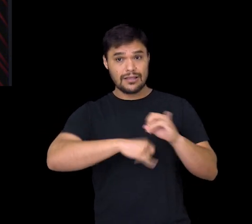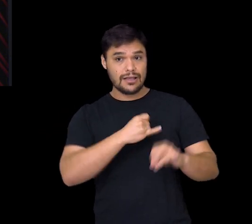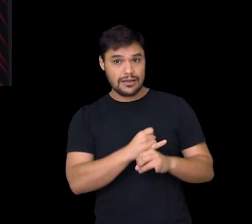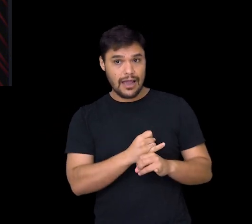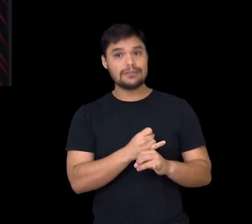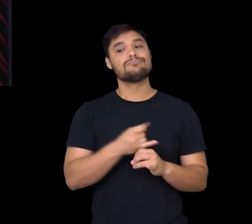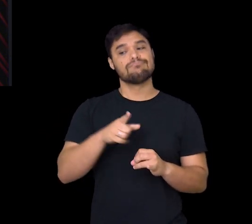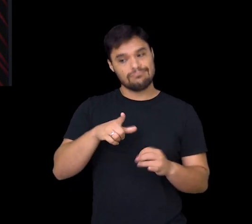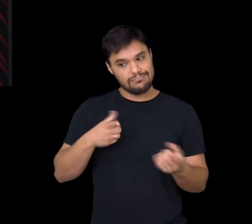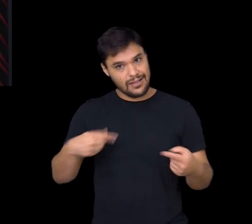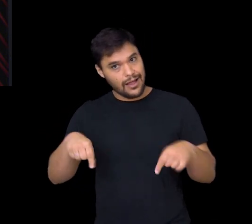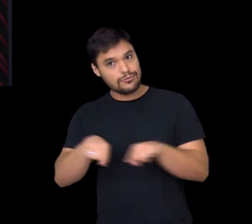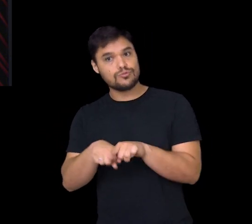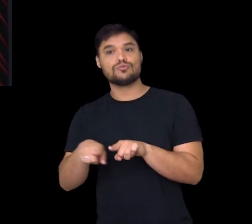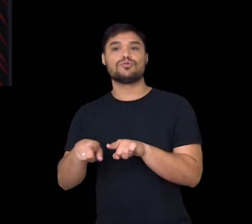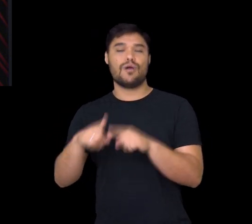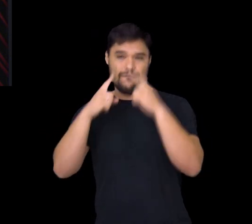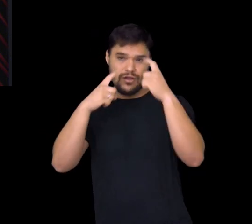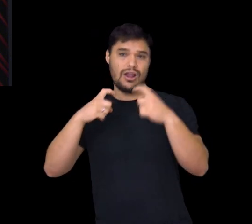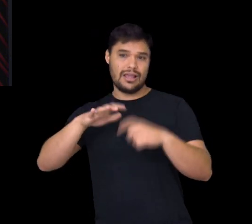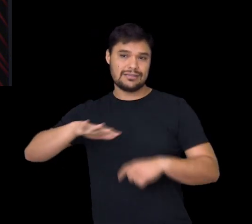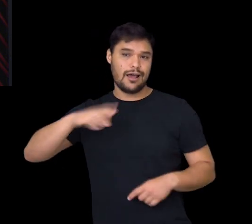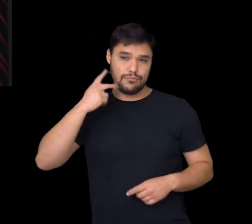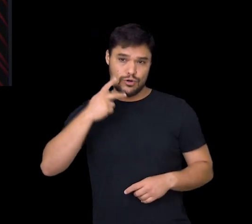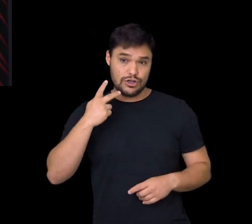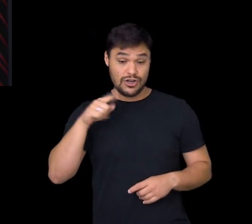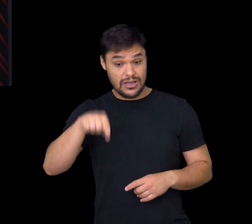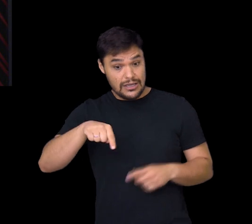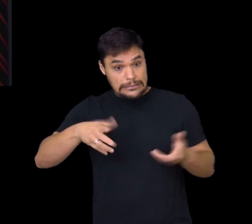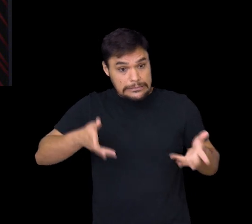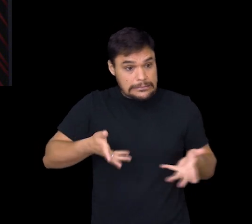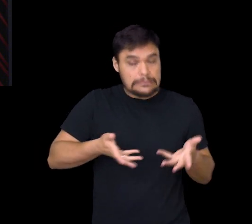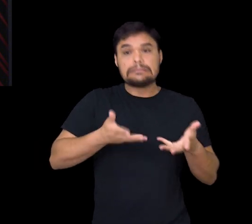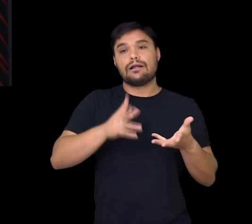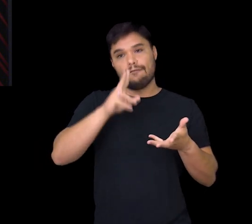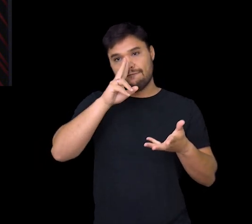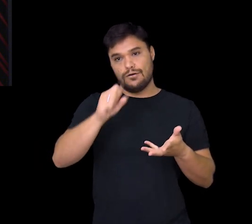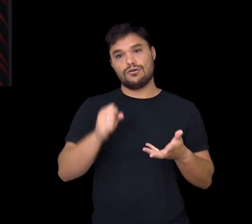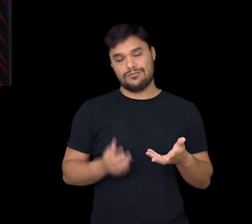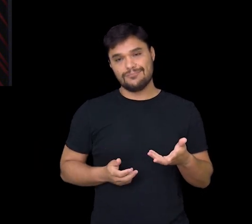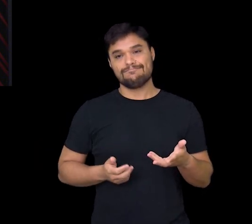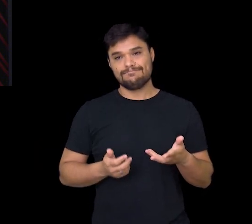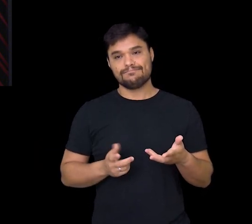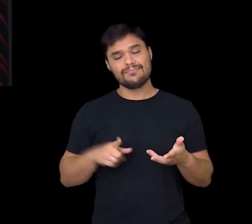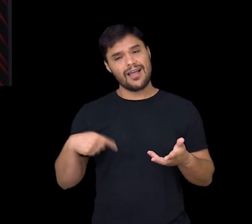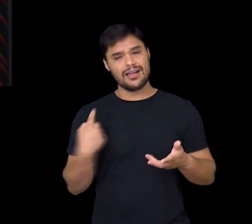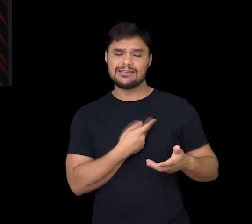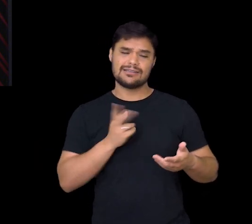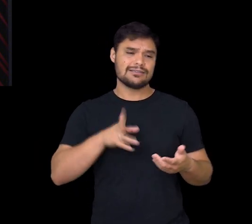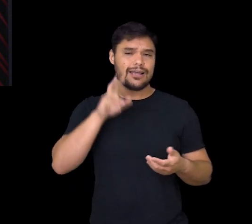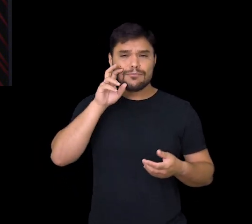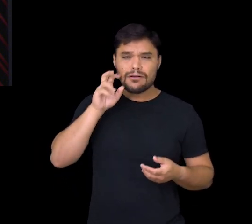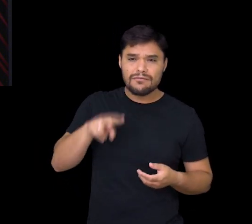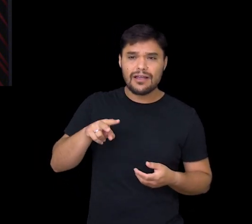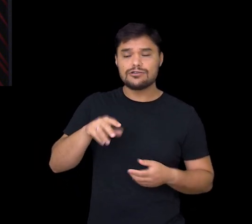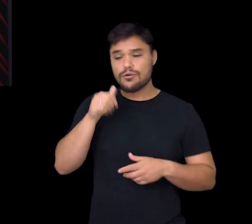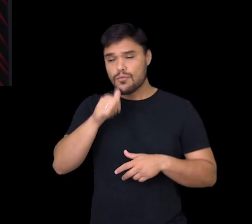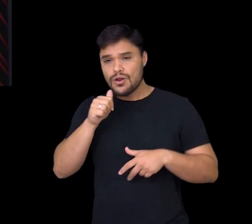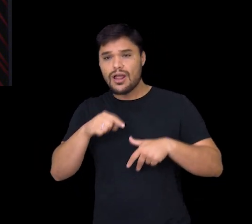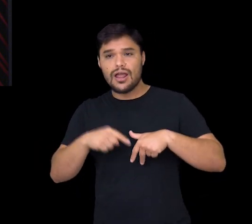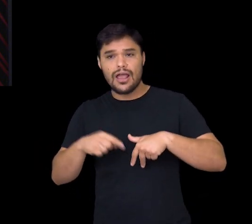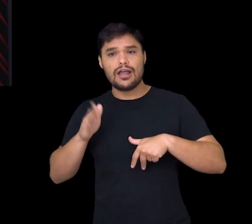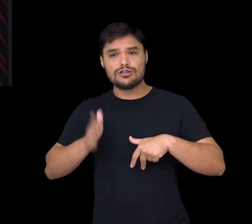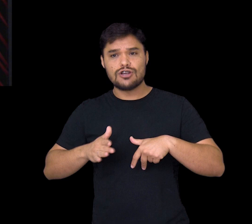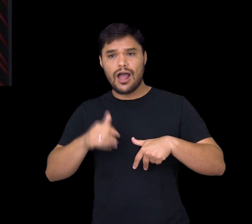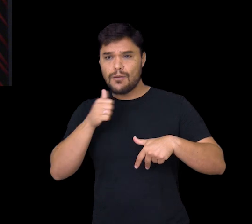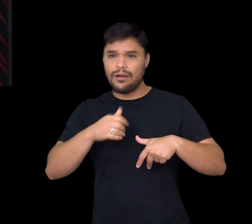ele caminha em conjunto com a violência política, porque o que ele faz? Ele potencializa essa violência. Se sempre a gente vivenciou situações de violência,